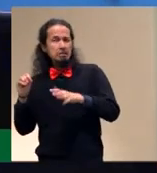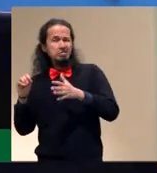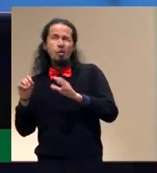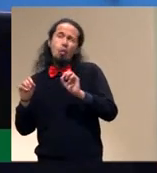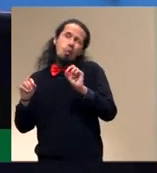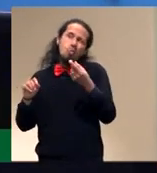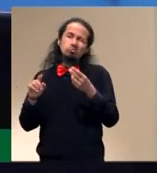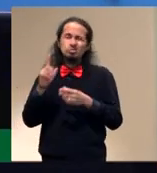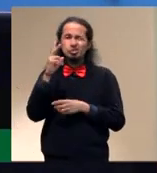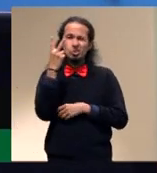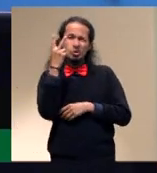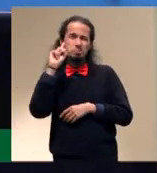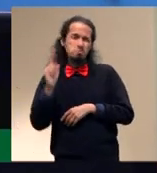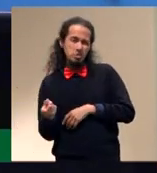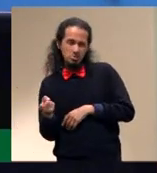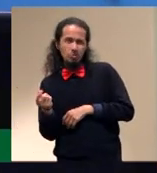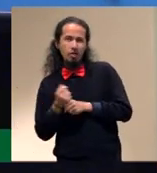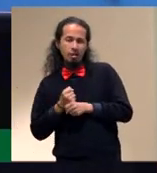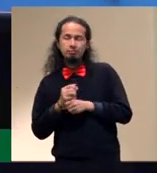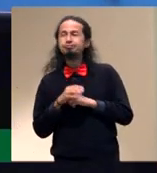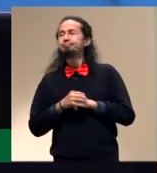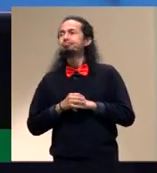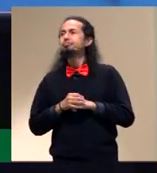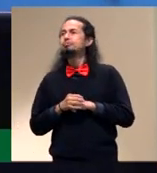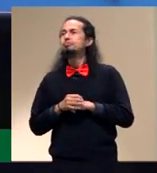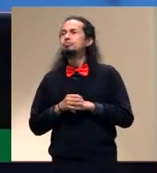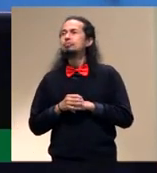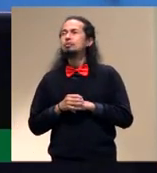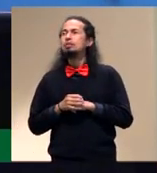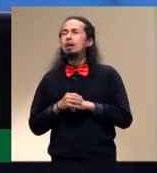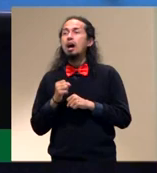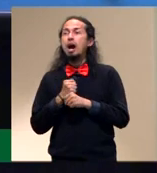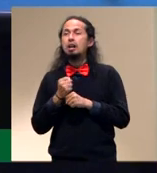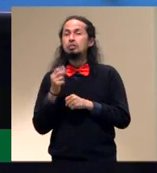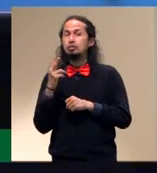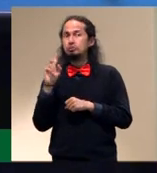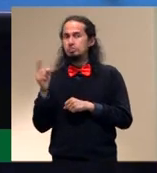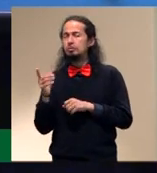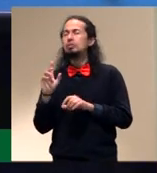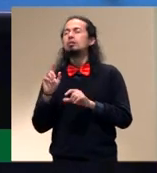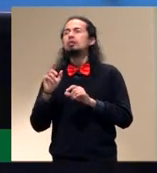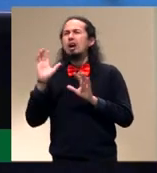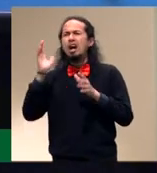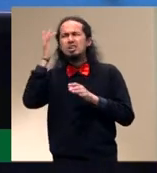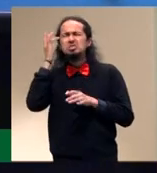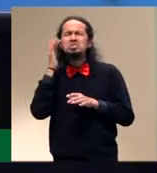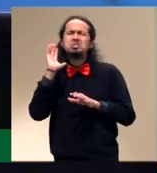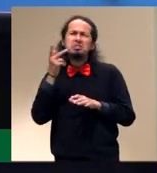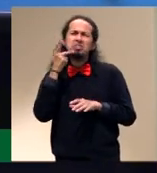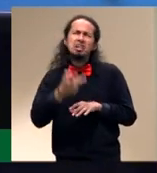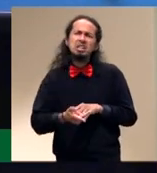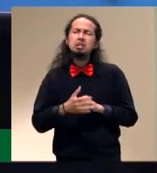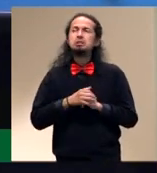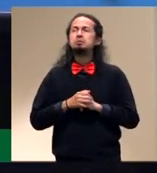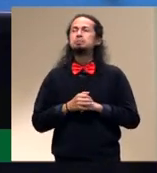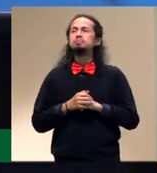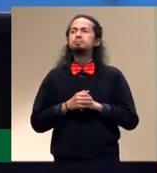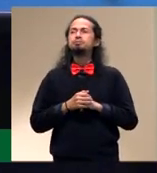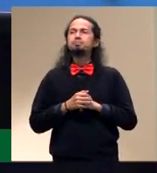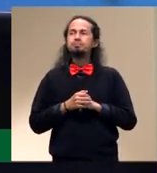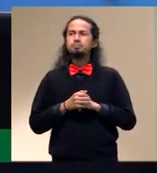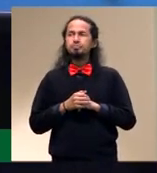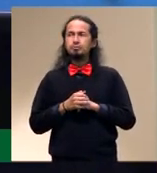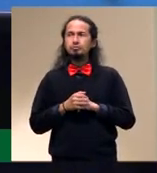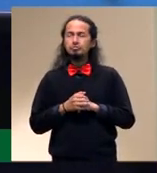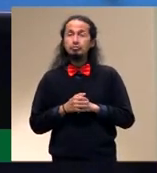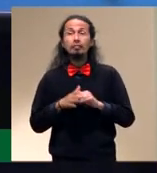já, eu acho que eu também já contei essa história, problema de gente com mais experiência, vamos dizer assim, é que a gente